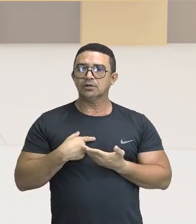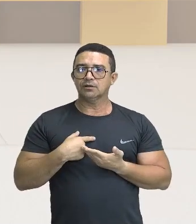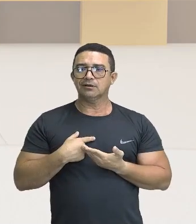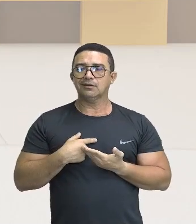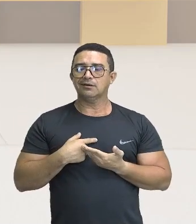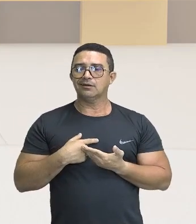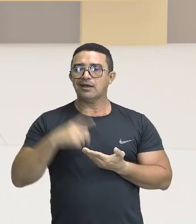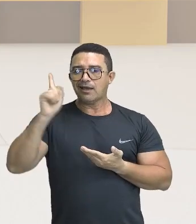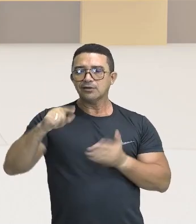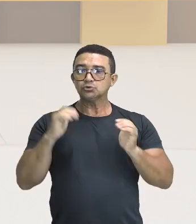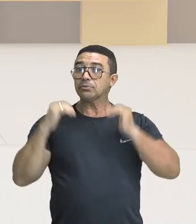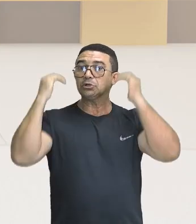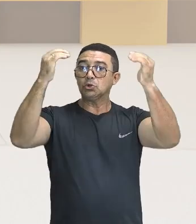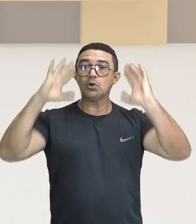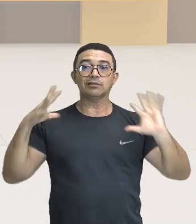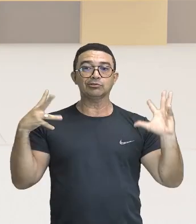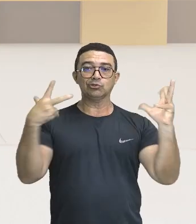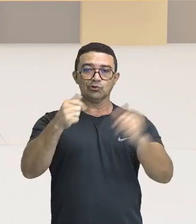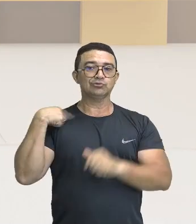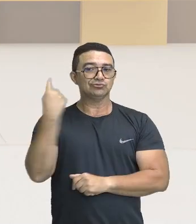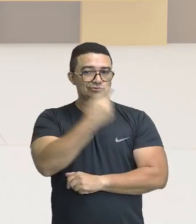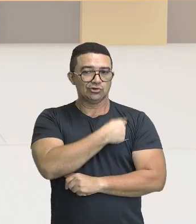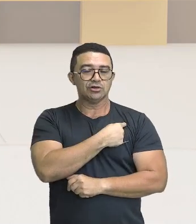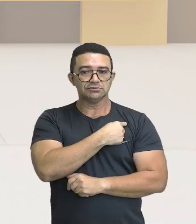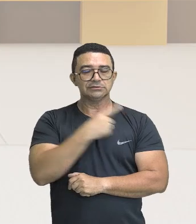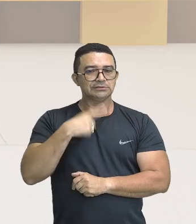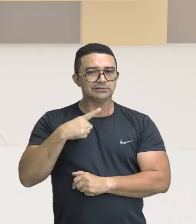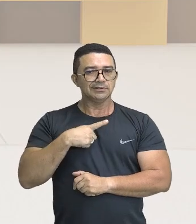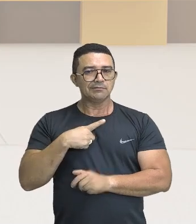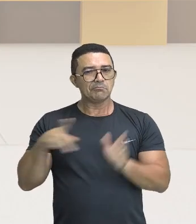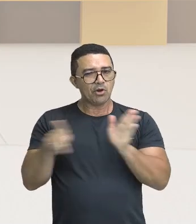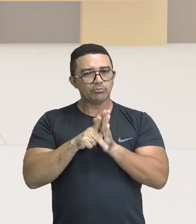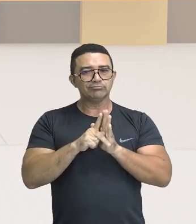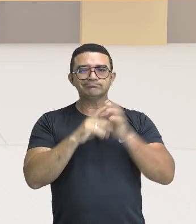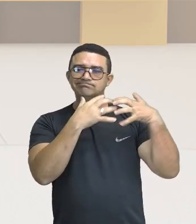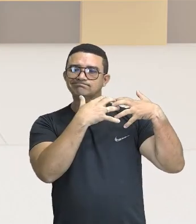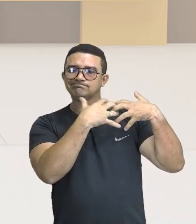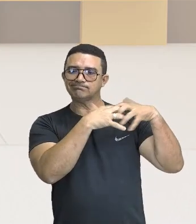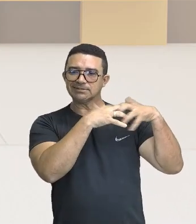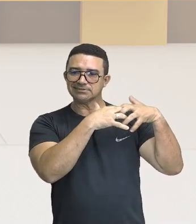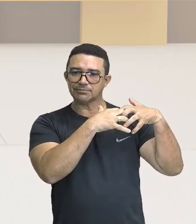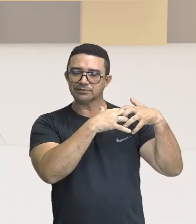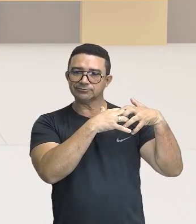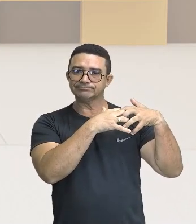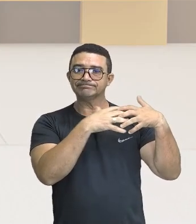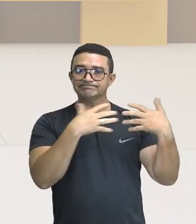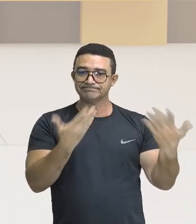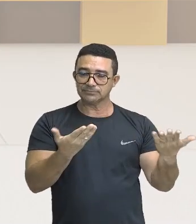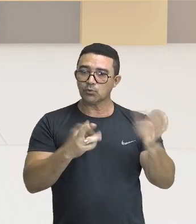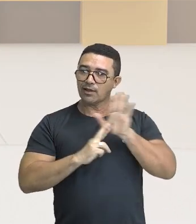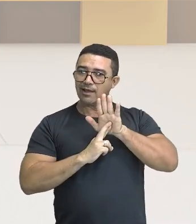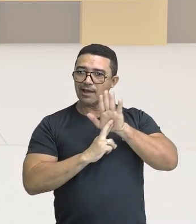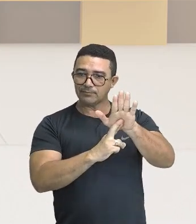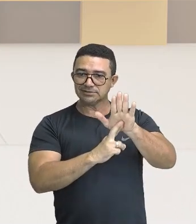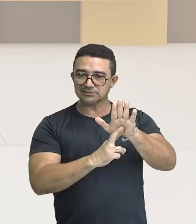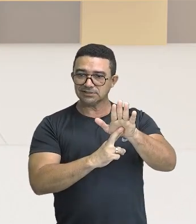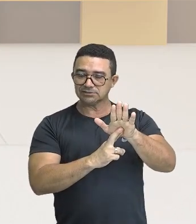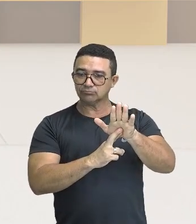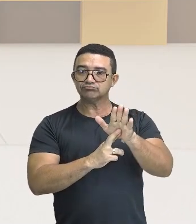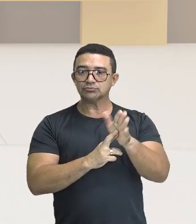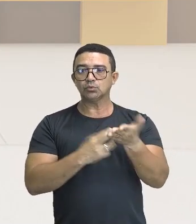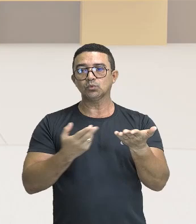a todos nós regia o nosso pensamento. Foi daí que ele trouxe a ideia de representação. E